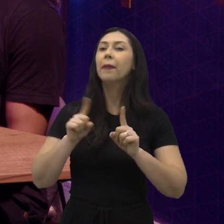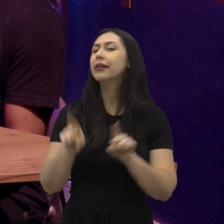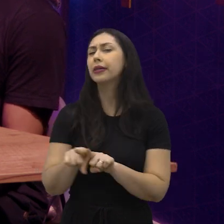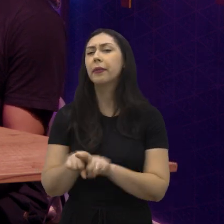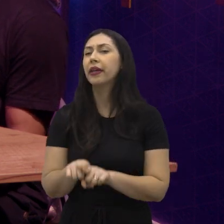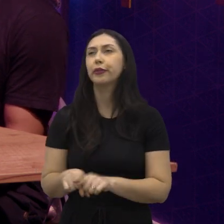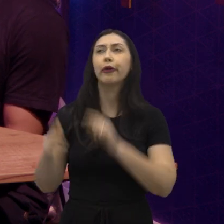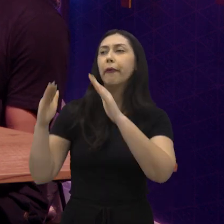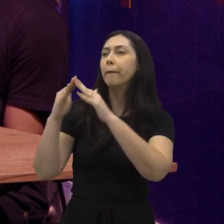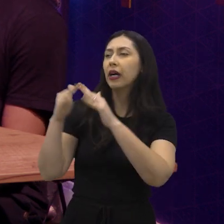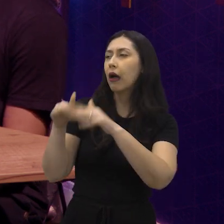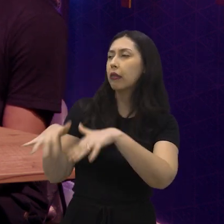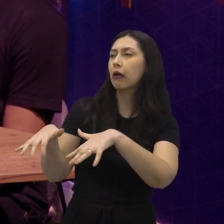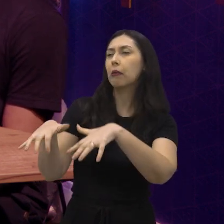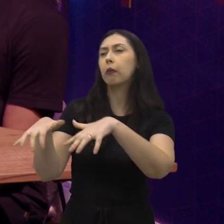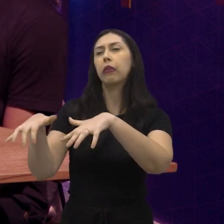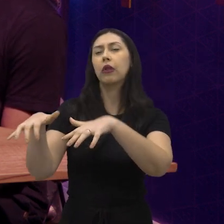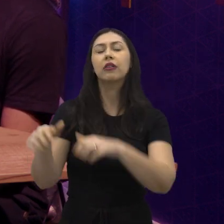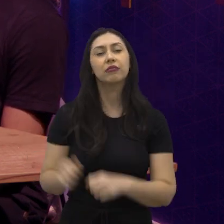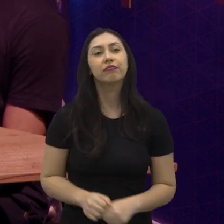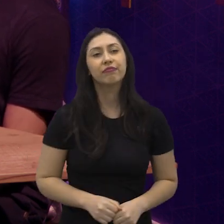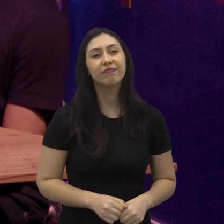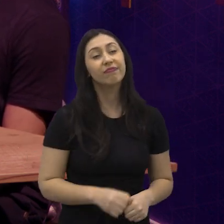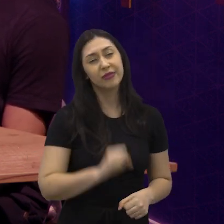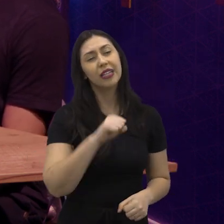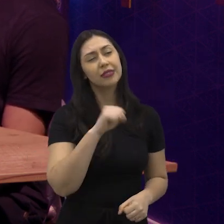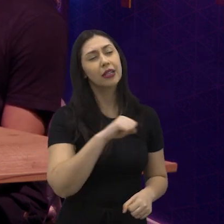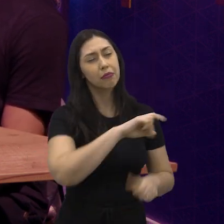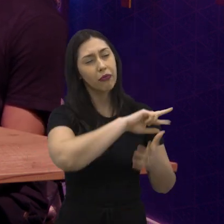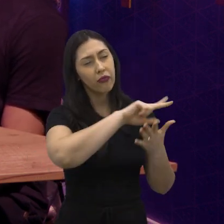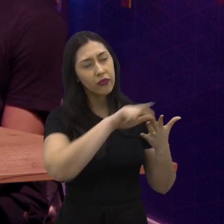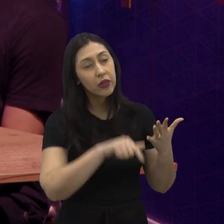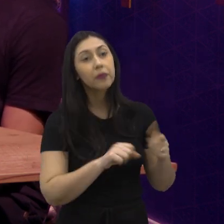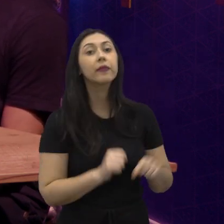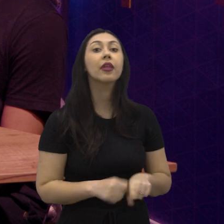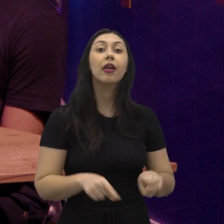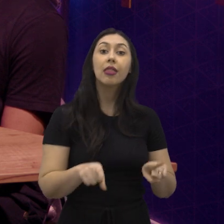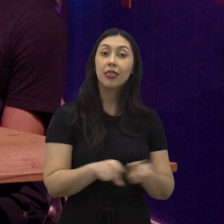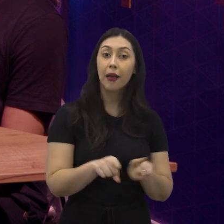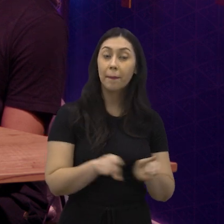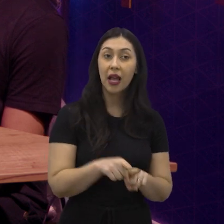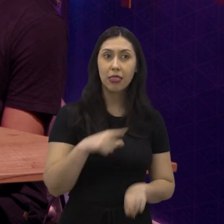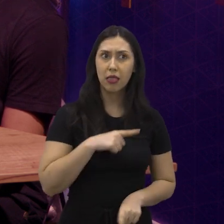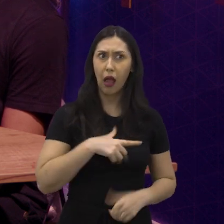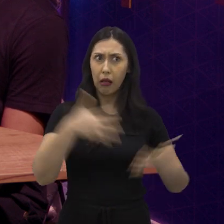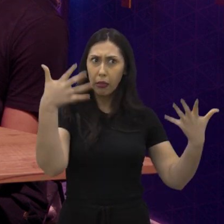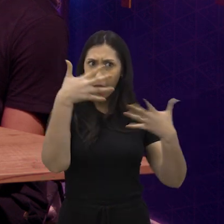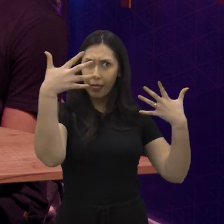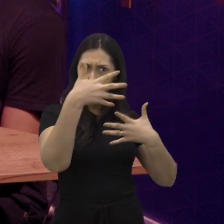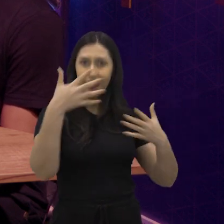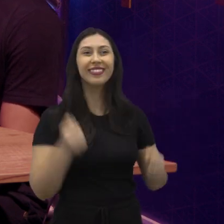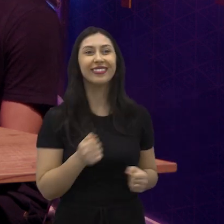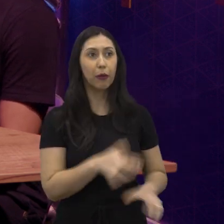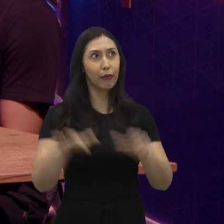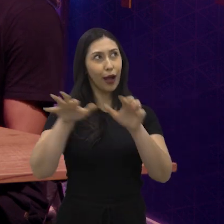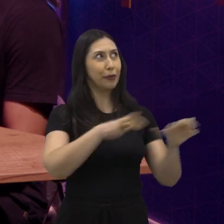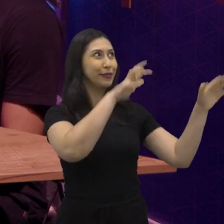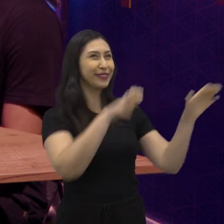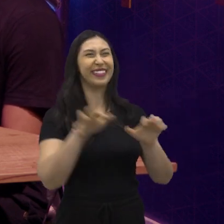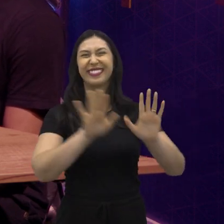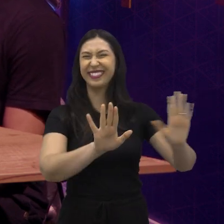né, Mansão Mal-Assombrada e tal. Uhum. Um bichão, né? Aí a gente vai pro thriller, Michael Jackson. Isso